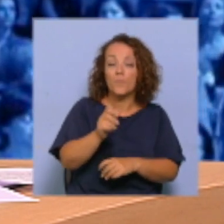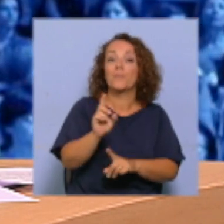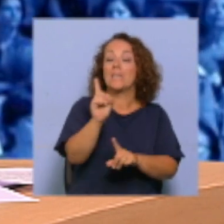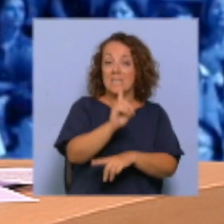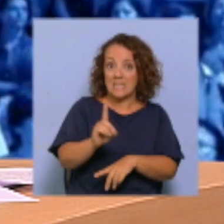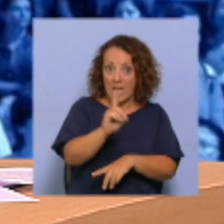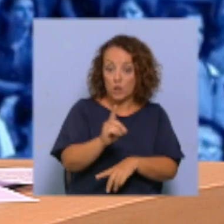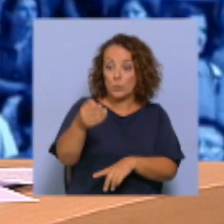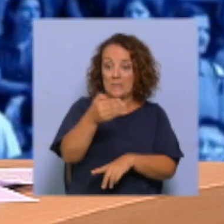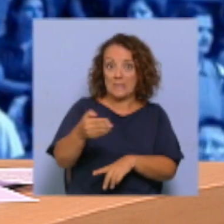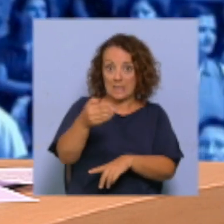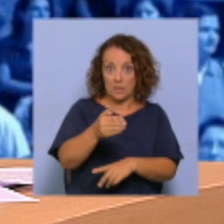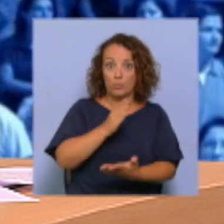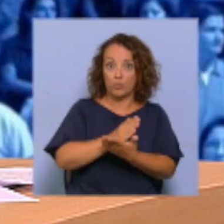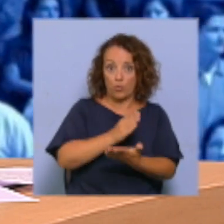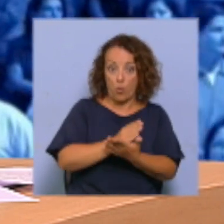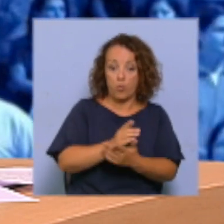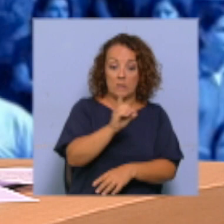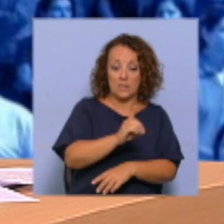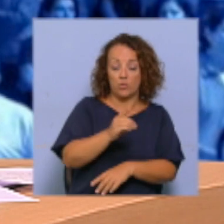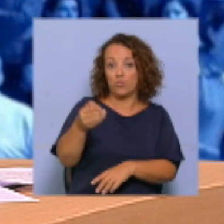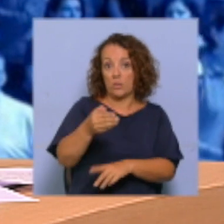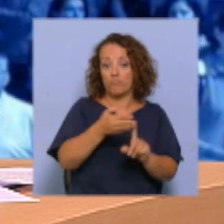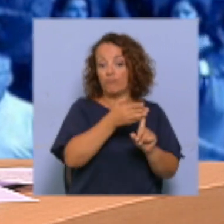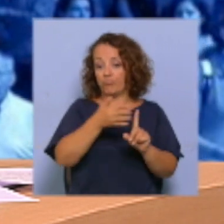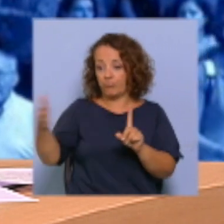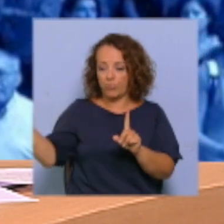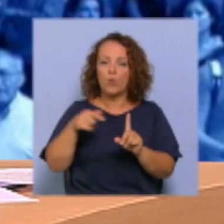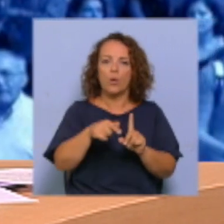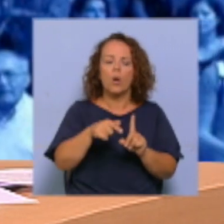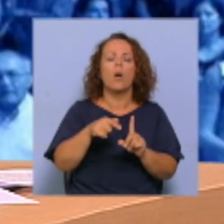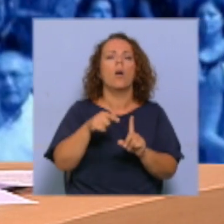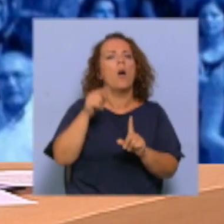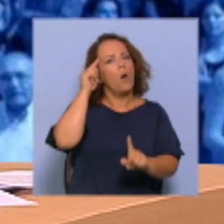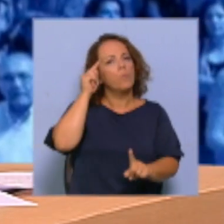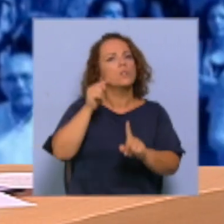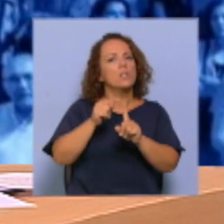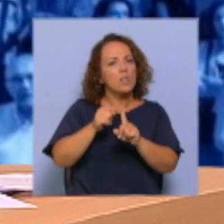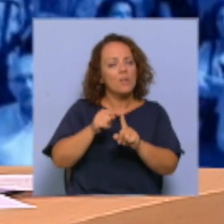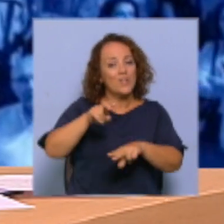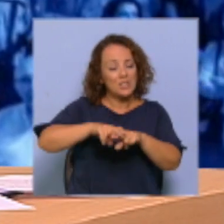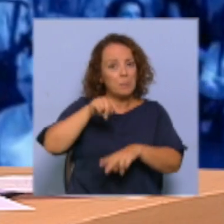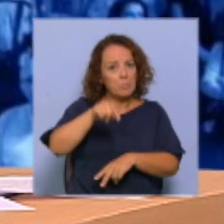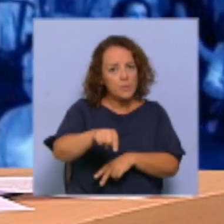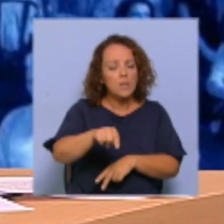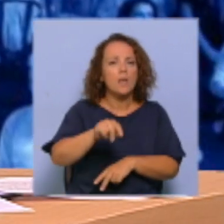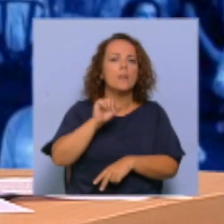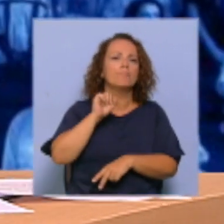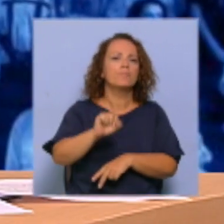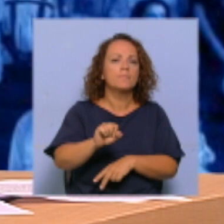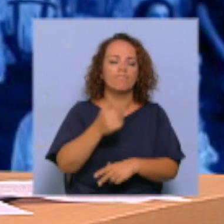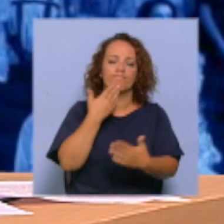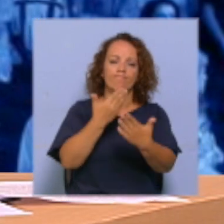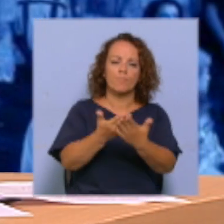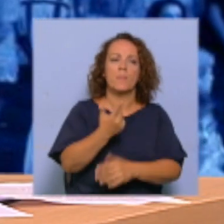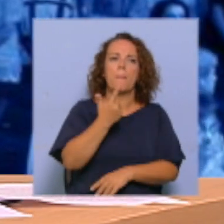6º e 7º ano de escolaridade, entre os objetivos está a distinção entre